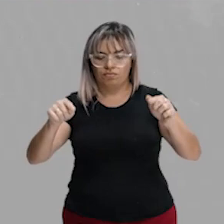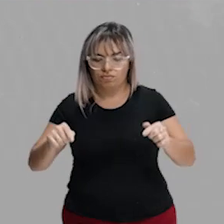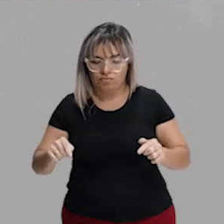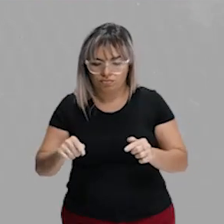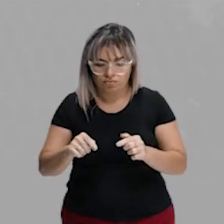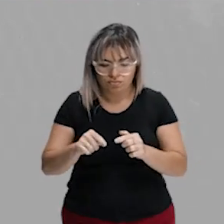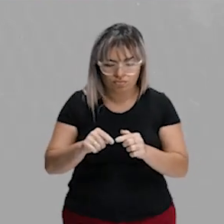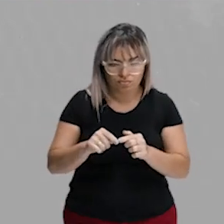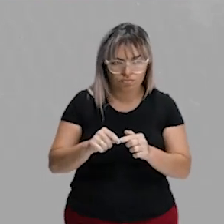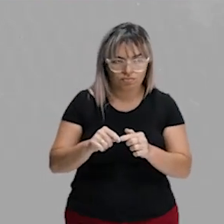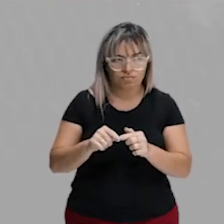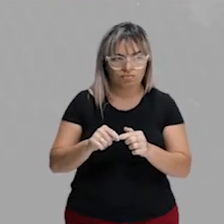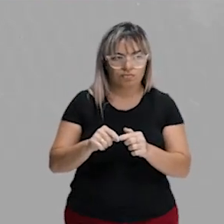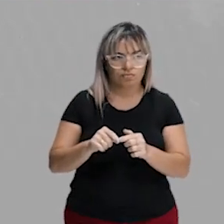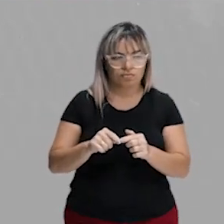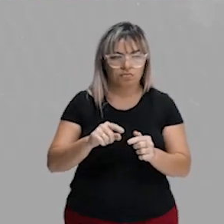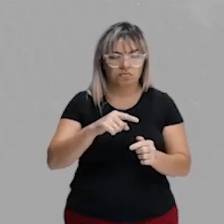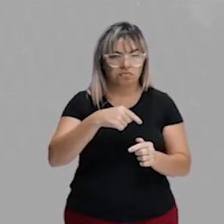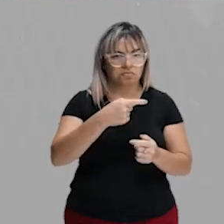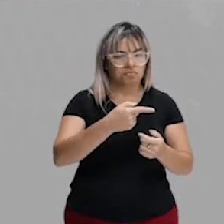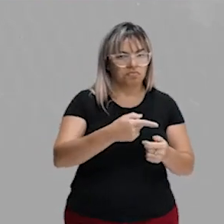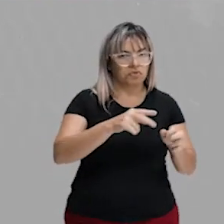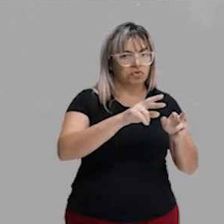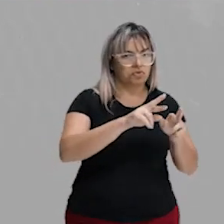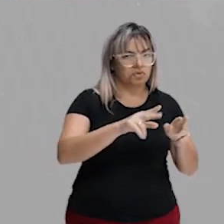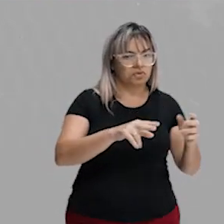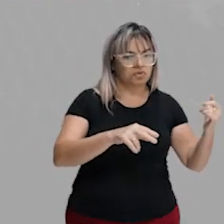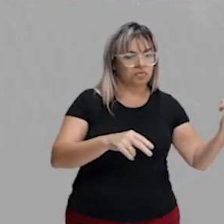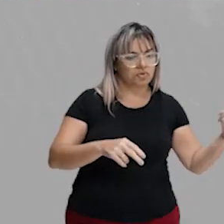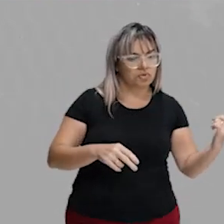outros tipos de energia, né? Vamos botar aqui, ó,